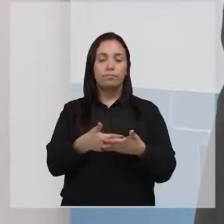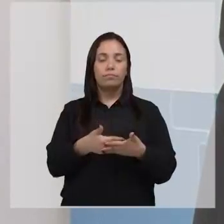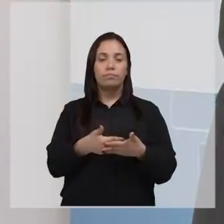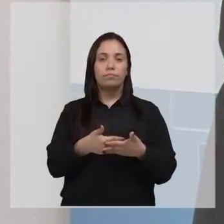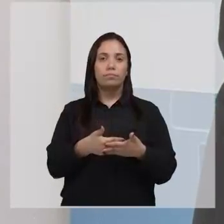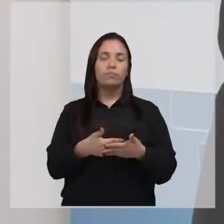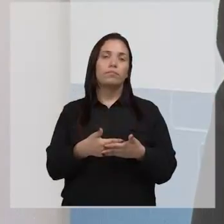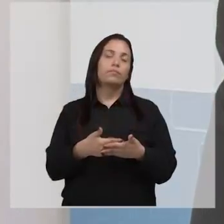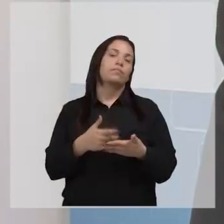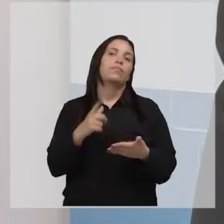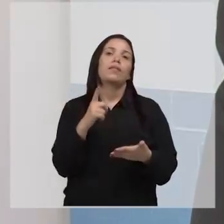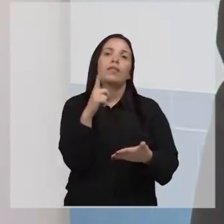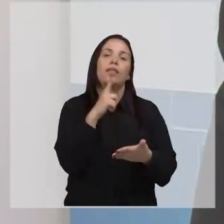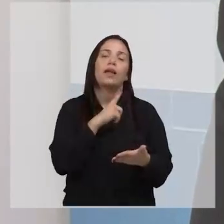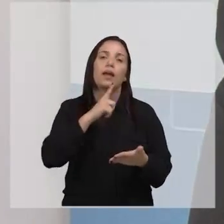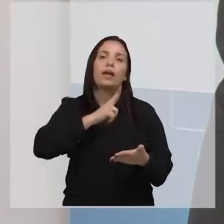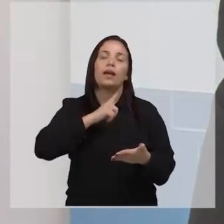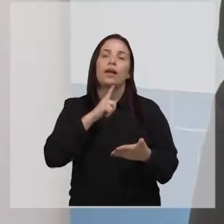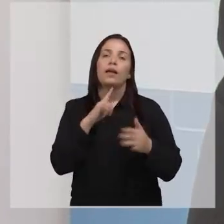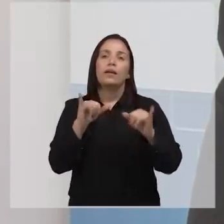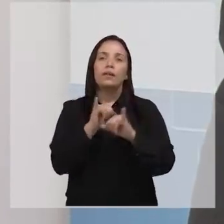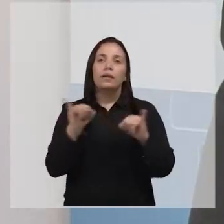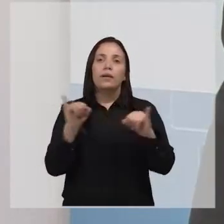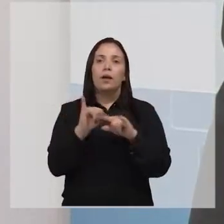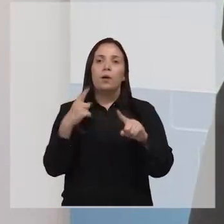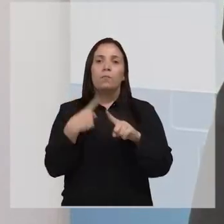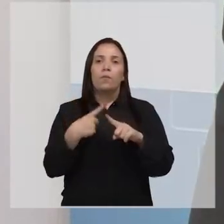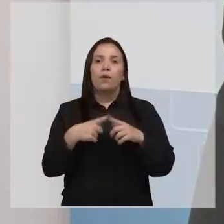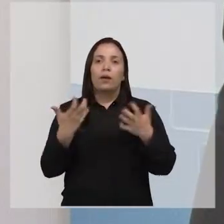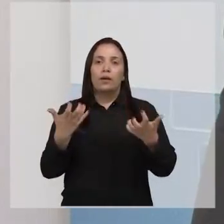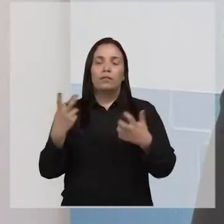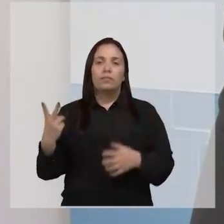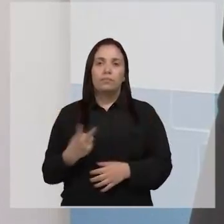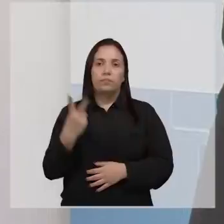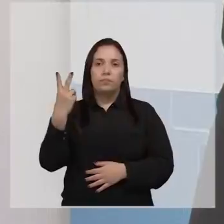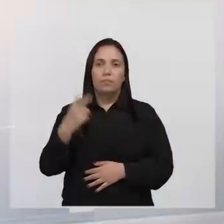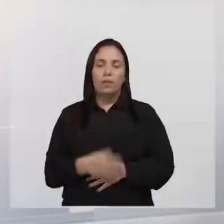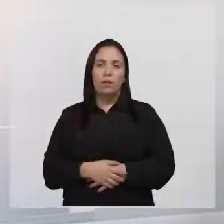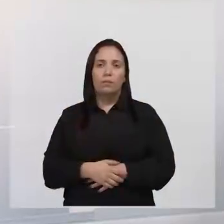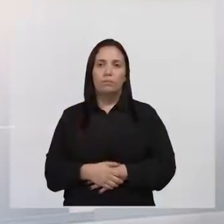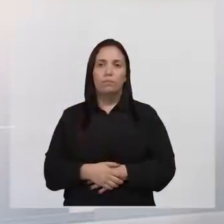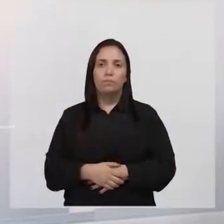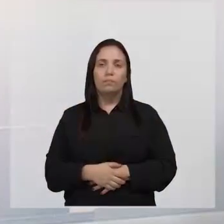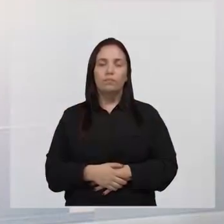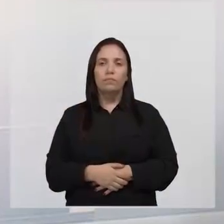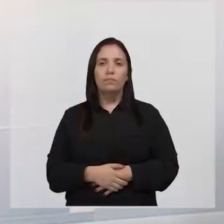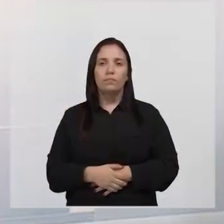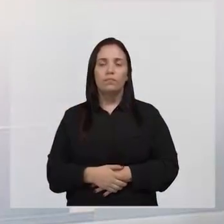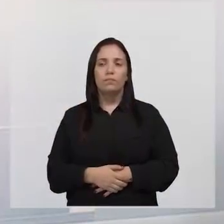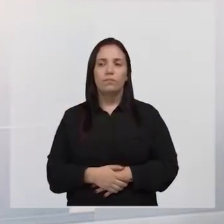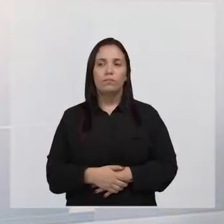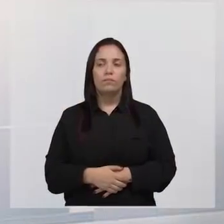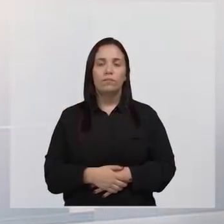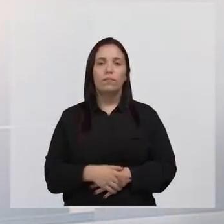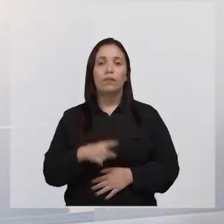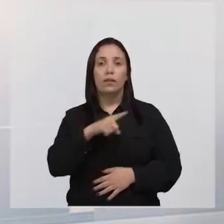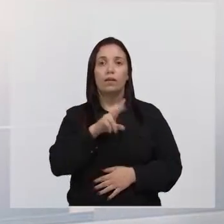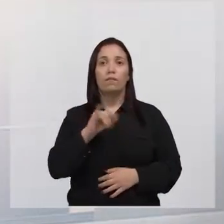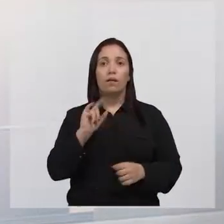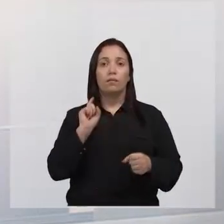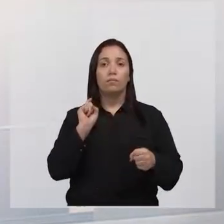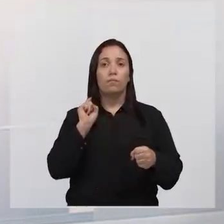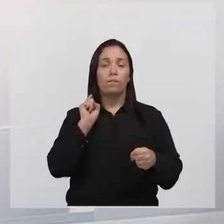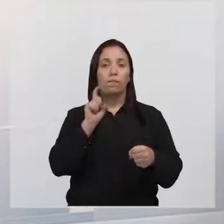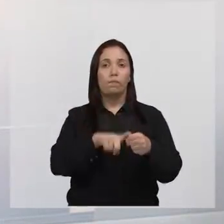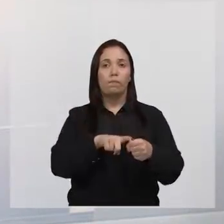seja um apelo para a candidatura dele, está se autovalorizando. Posso só lhe interromper? Pois não. Ele foi filiado porque